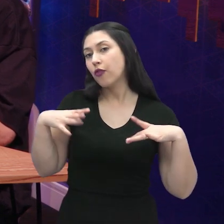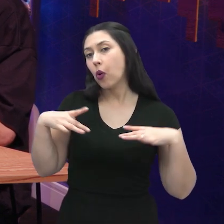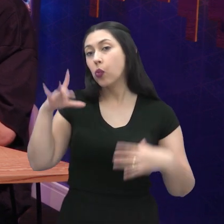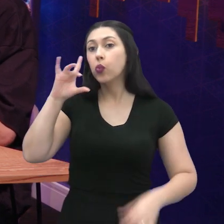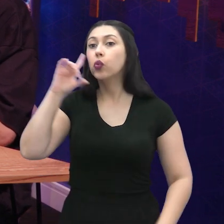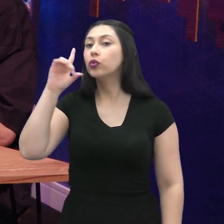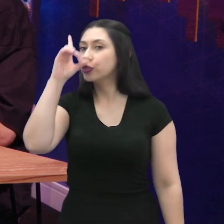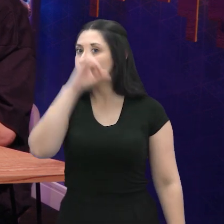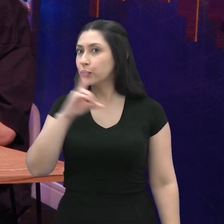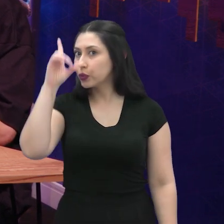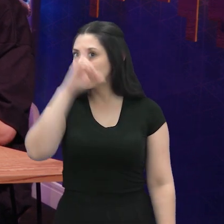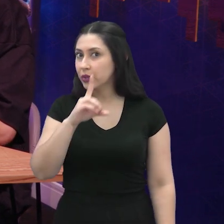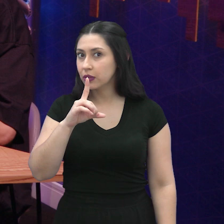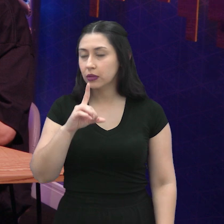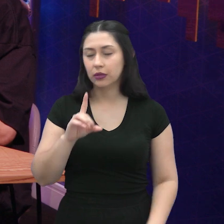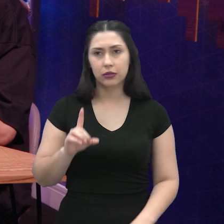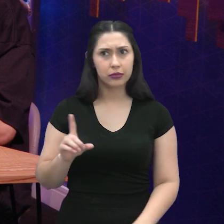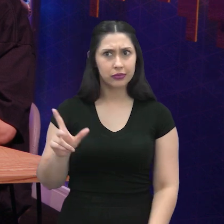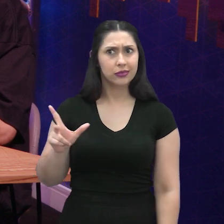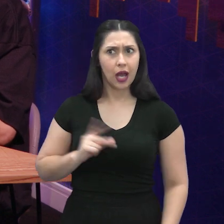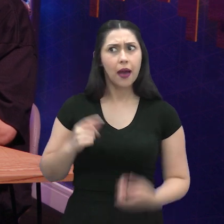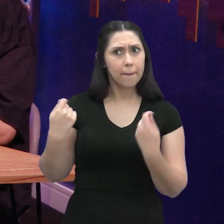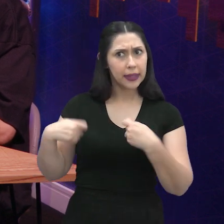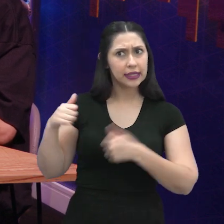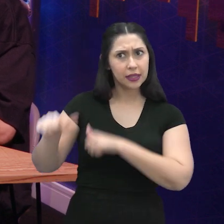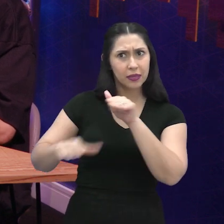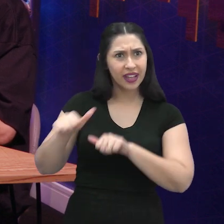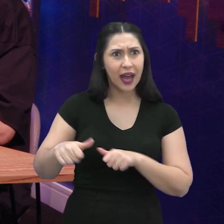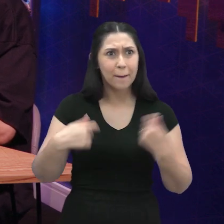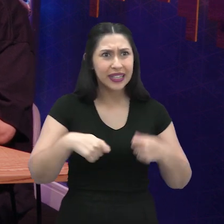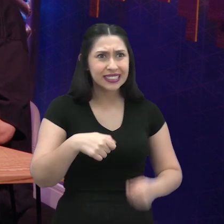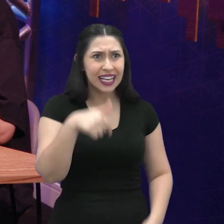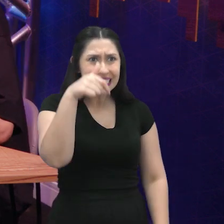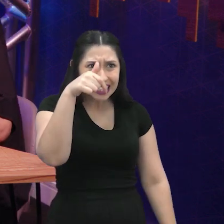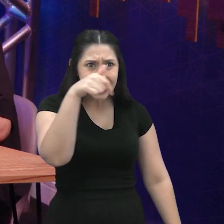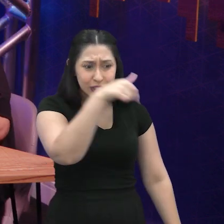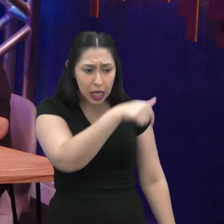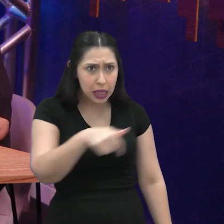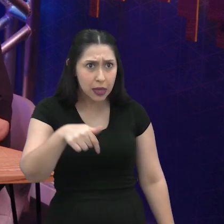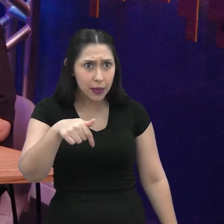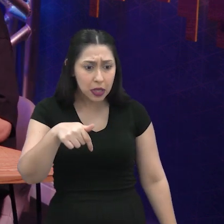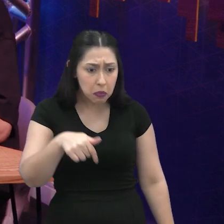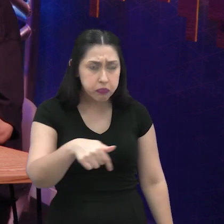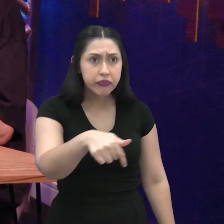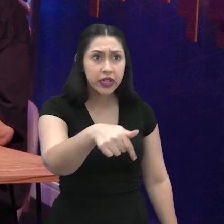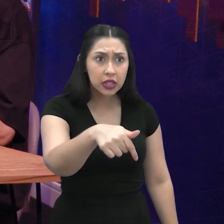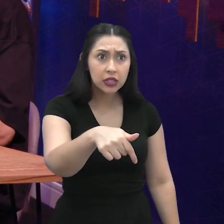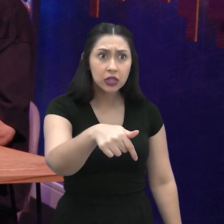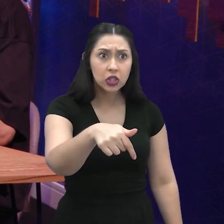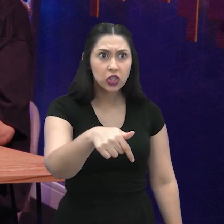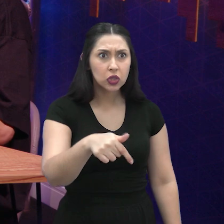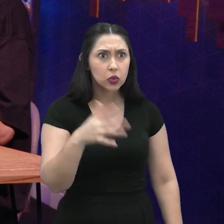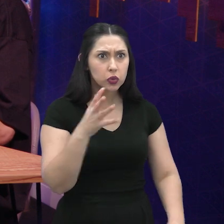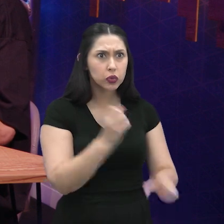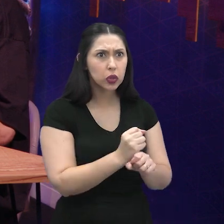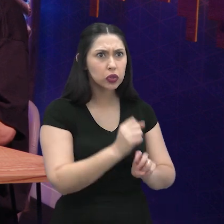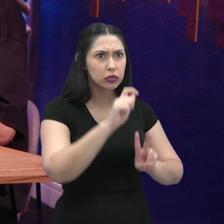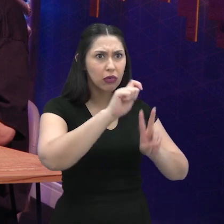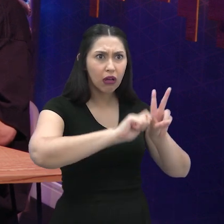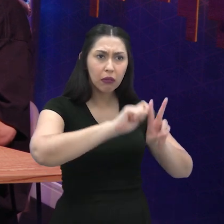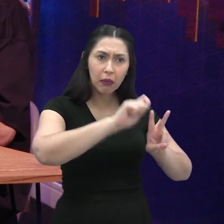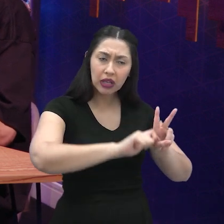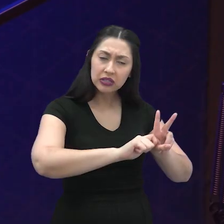coincidir com um domingo. Acho que a gente já precisa dar uma atualizada, né, nisso aí. A cada 7 semanas, né? Então, semanas, 2 são quase meses 2